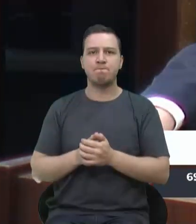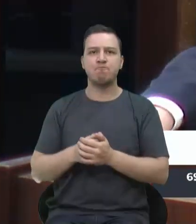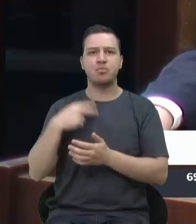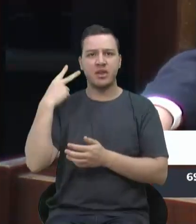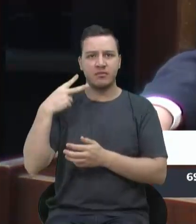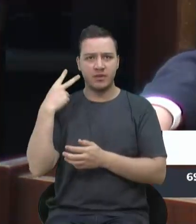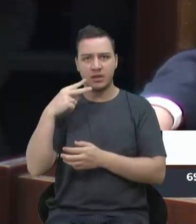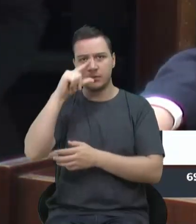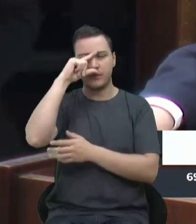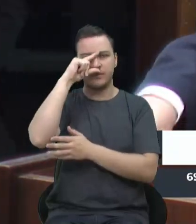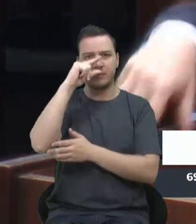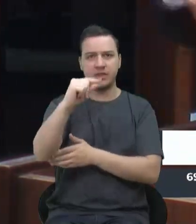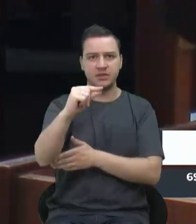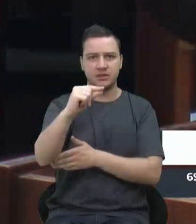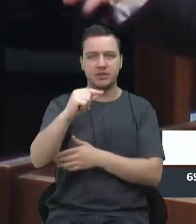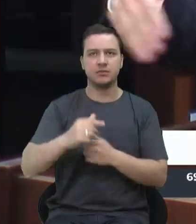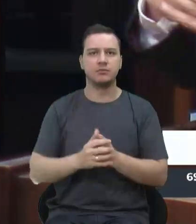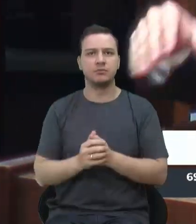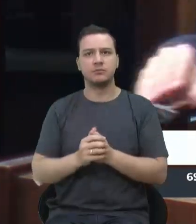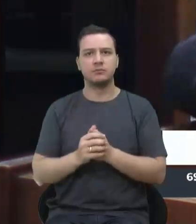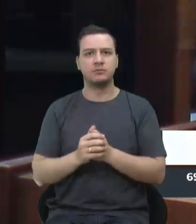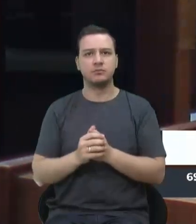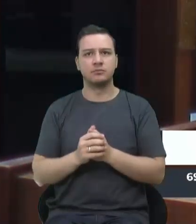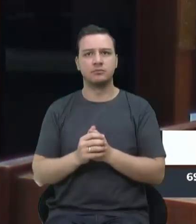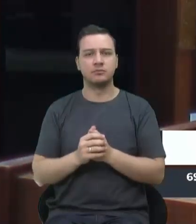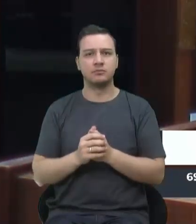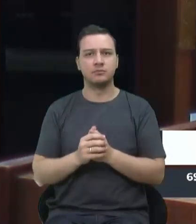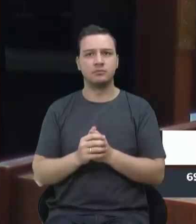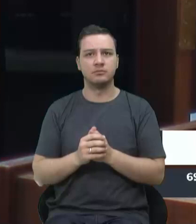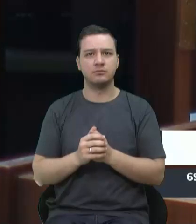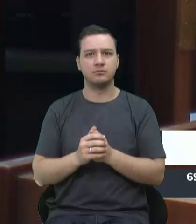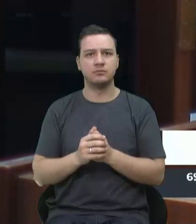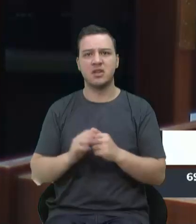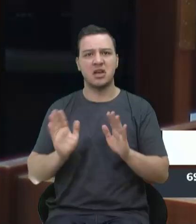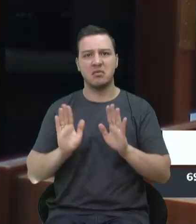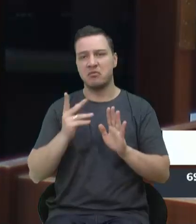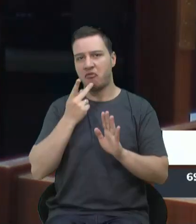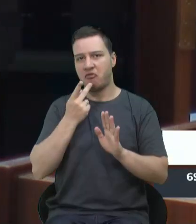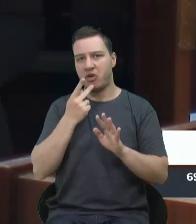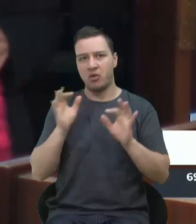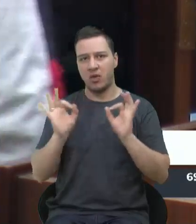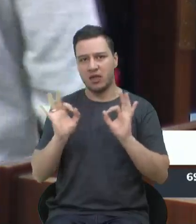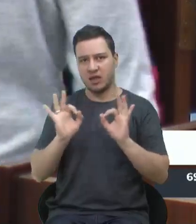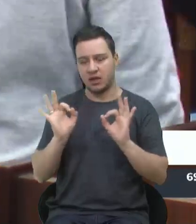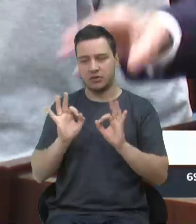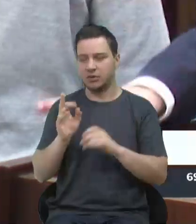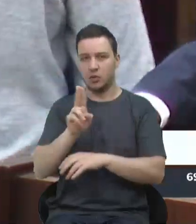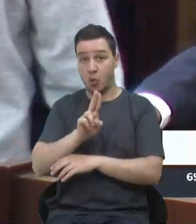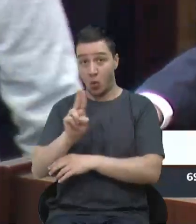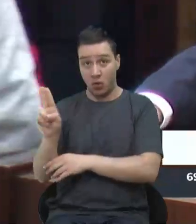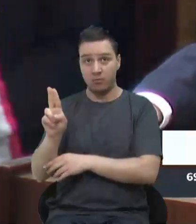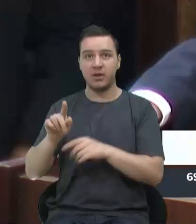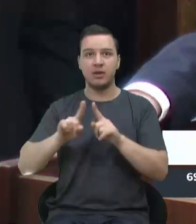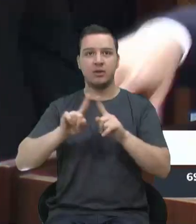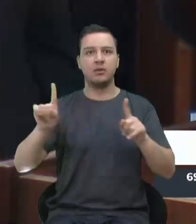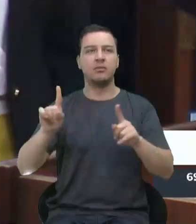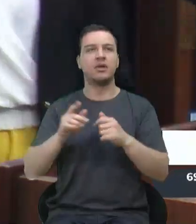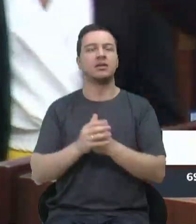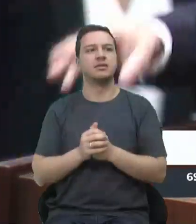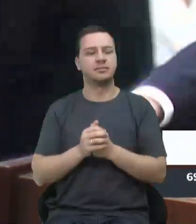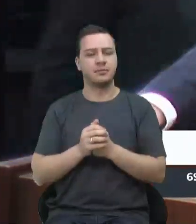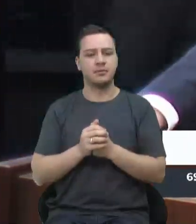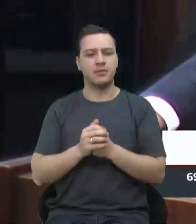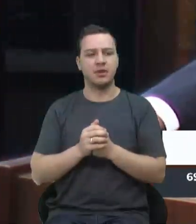Fantinel havia colocado, sem falar nomes, de que ministros do Supremo Tribunal